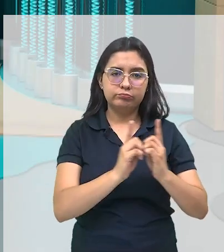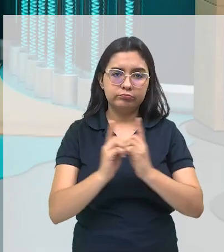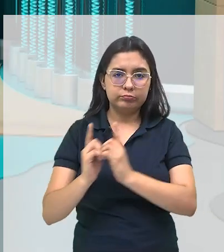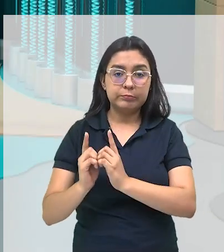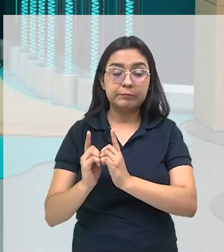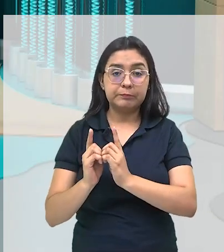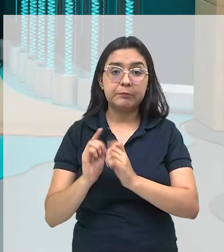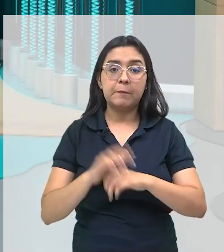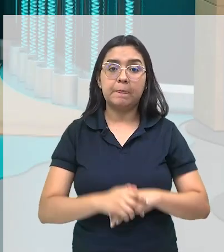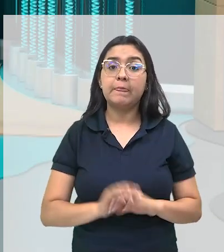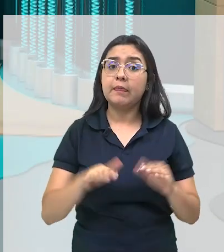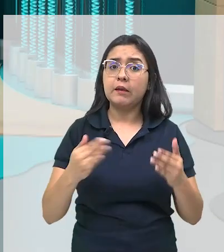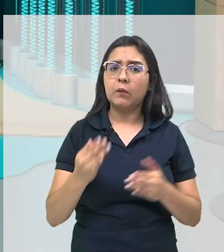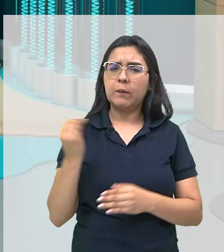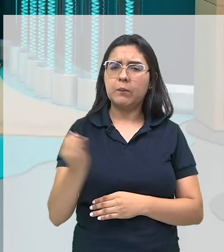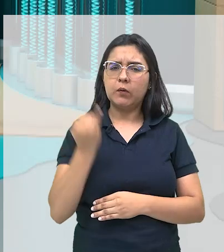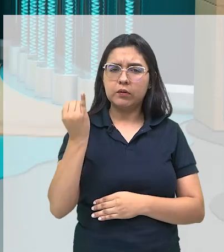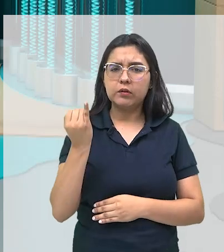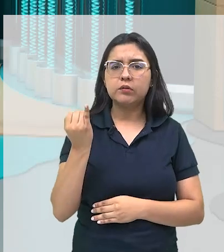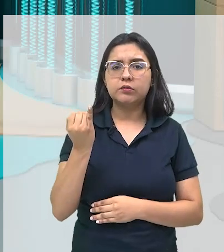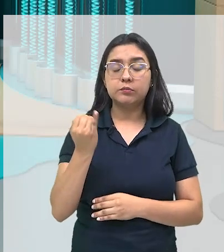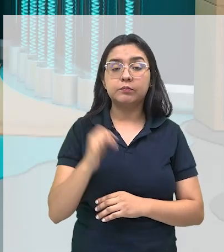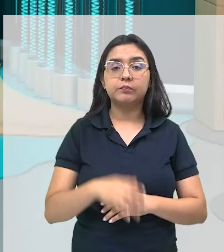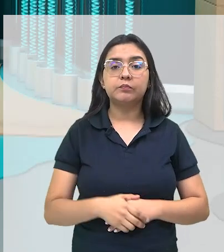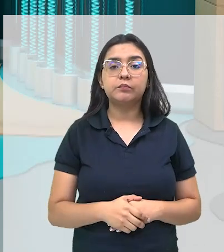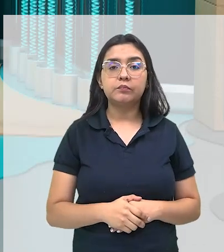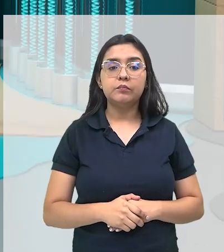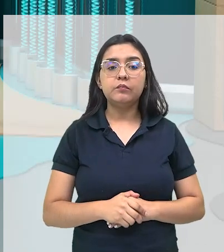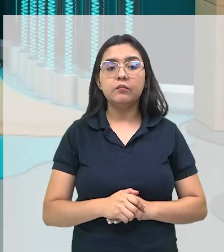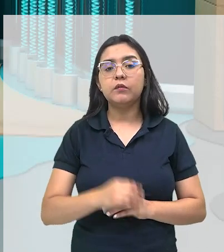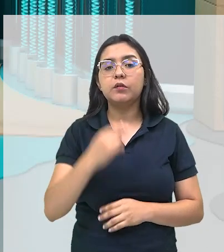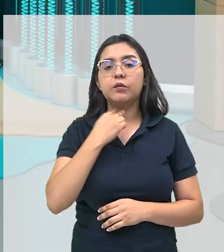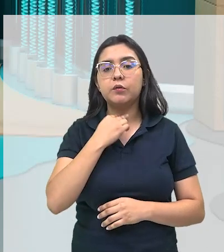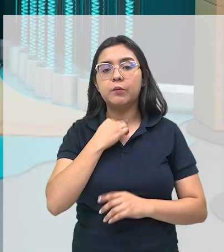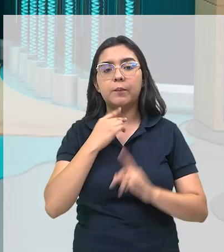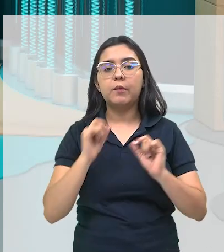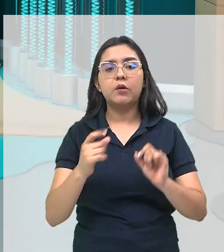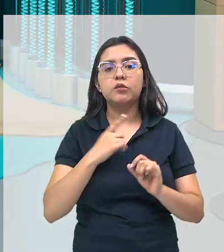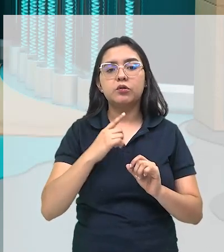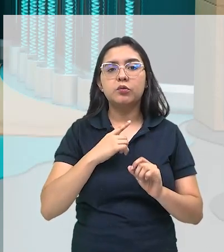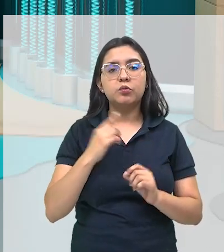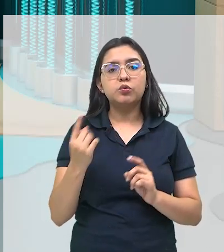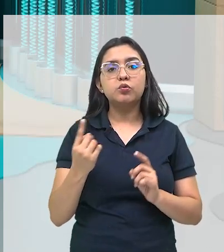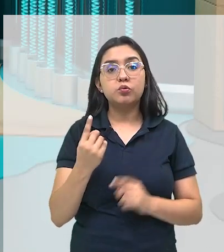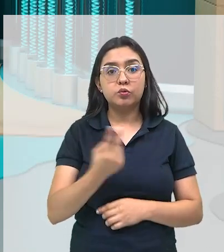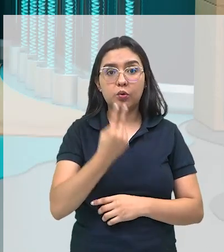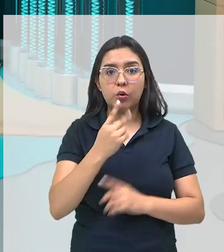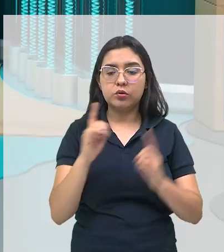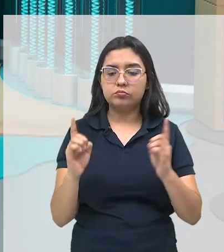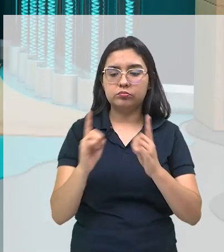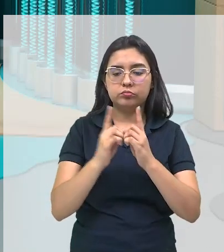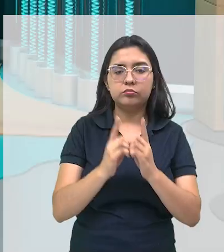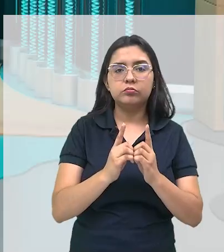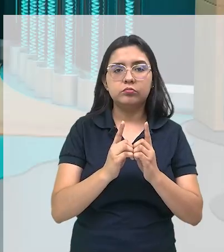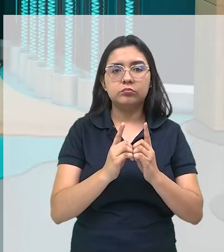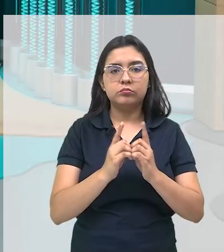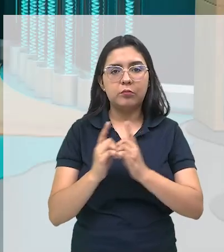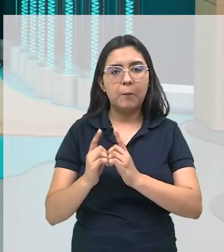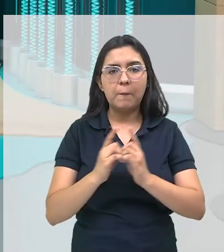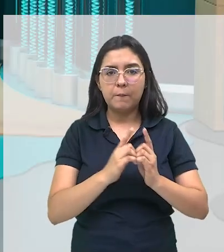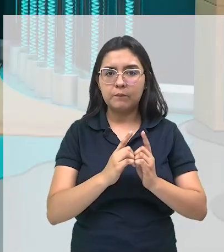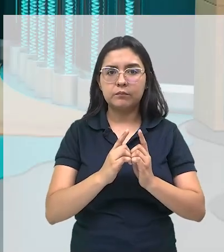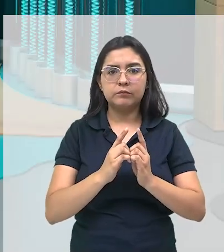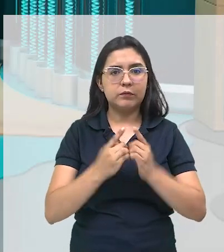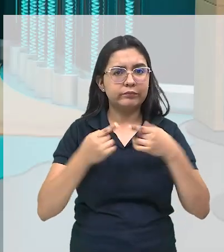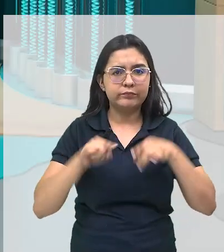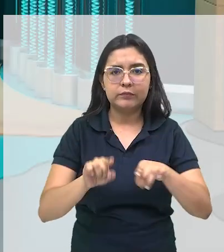da condução, ela é muito importante. Não pode ser os dois no par, fazendo movimentos ao